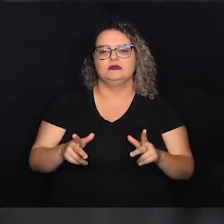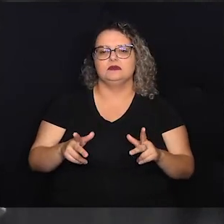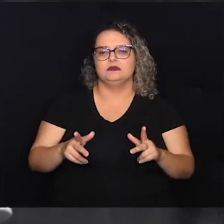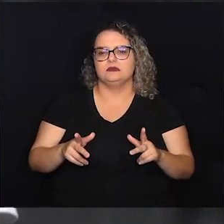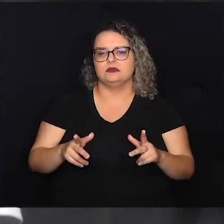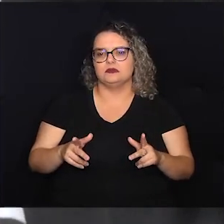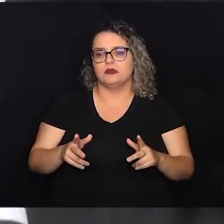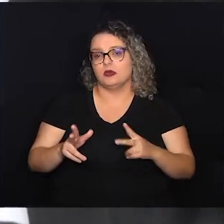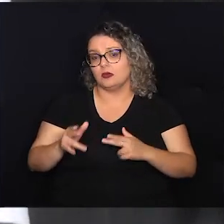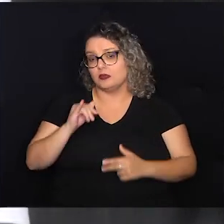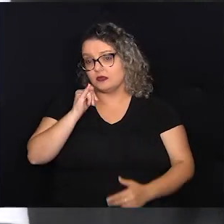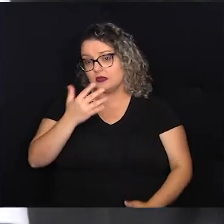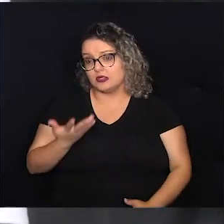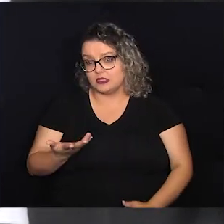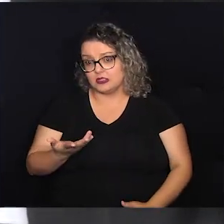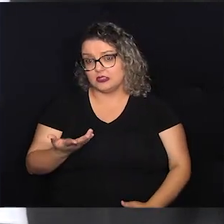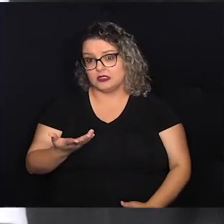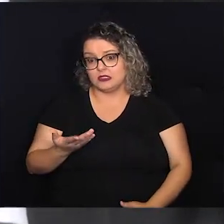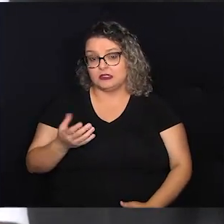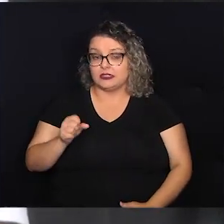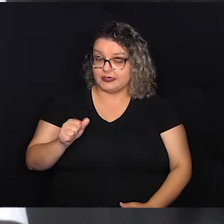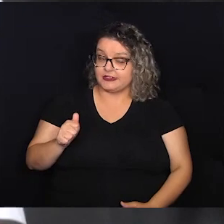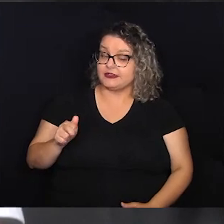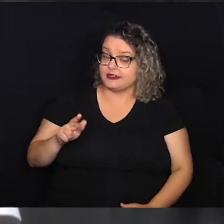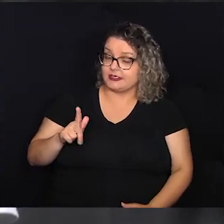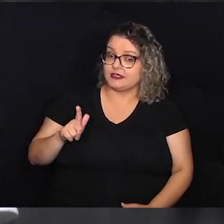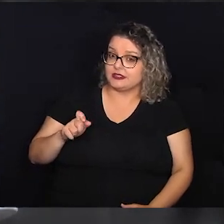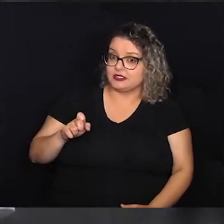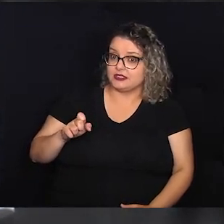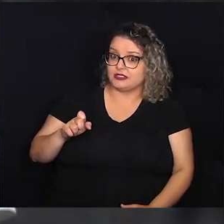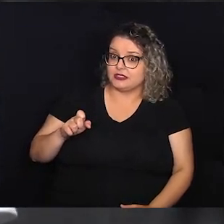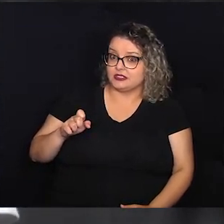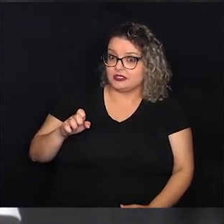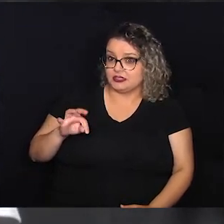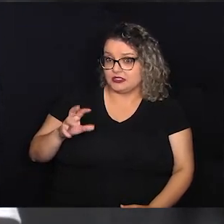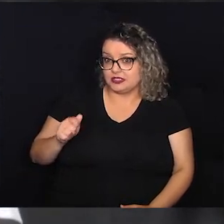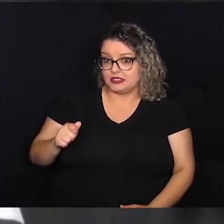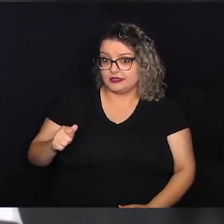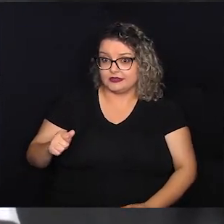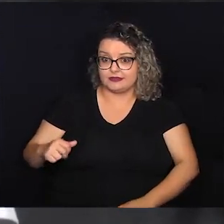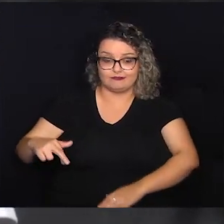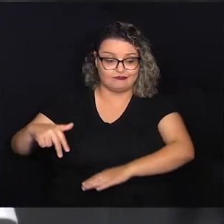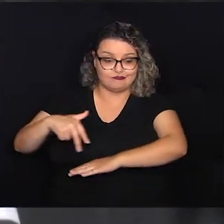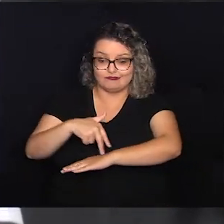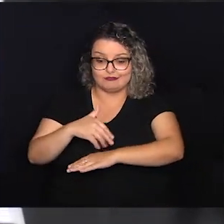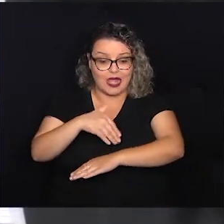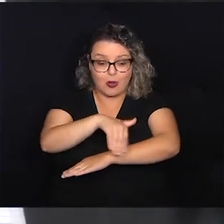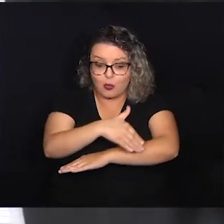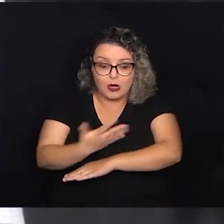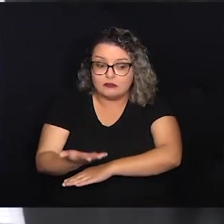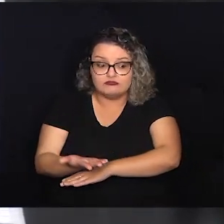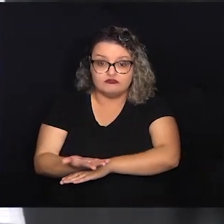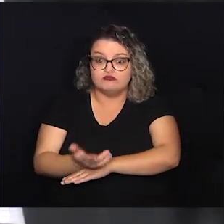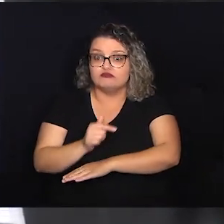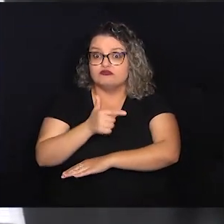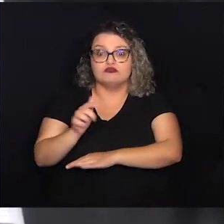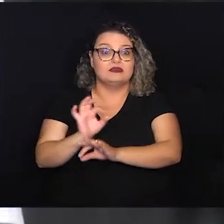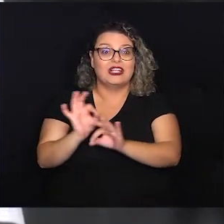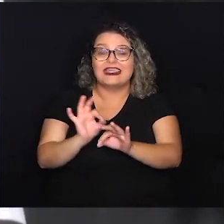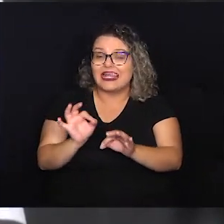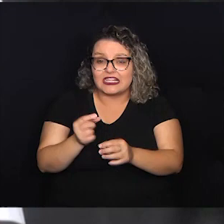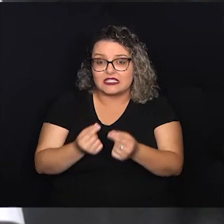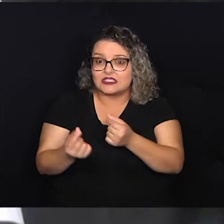trabalhar, falei, vou trabalhar de uma forma diferente. Totalmente, eu acabei de falar que eu estava literalmente na